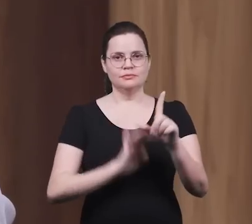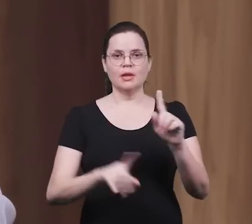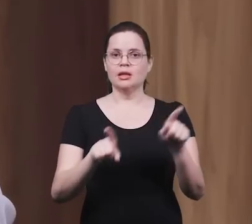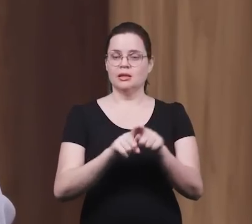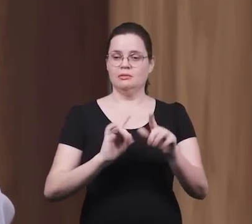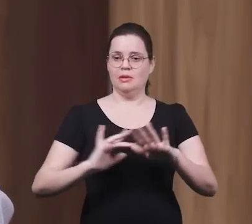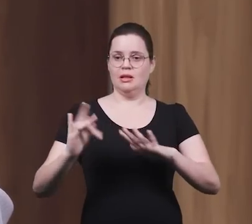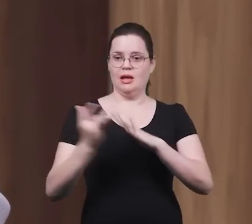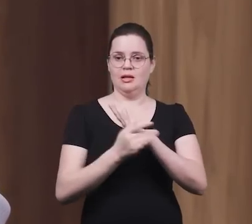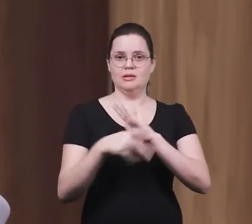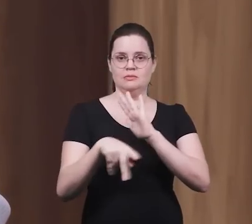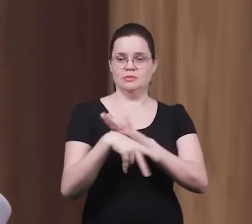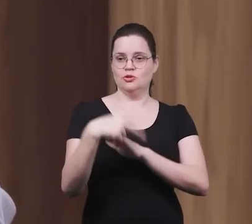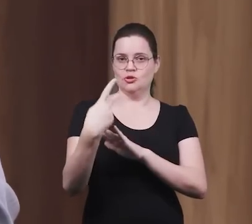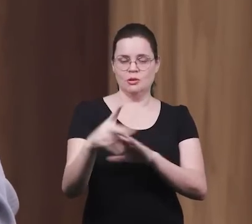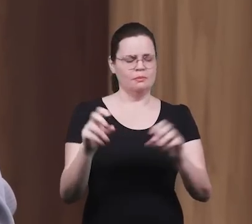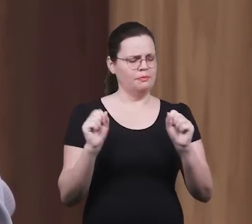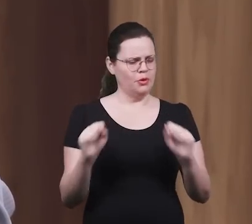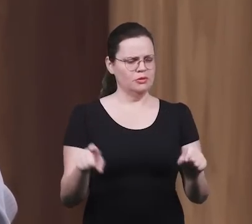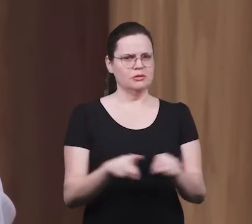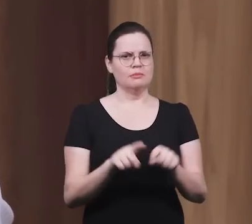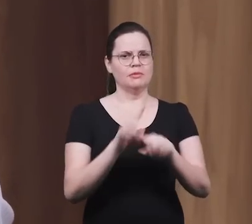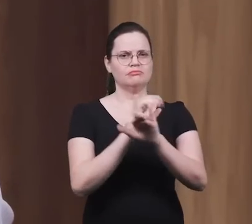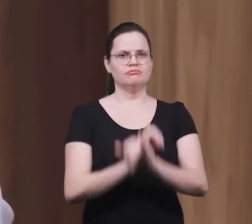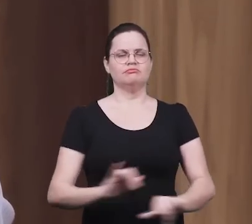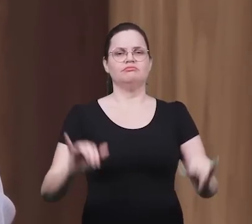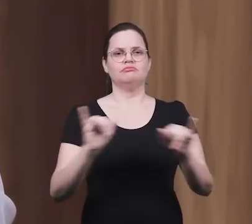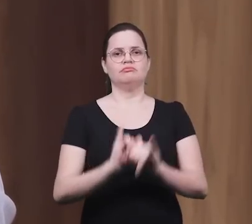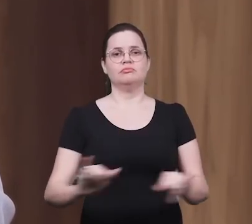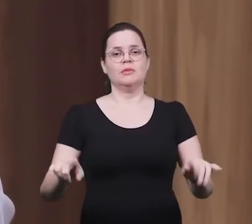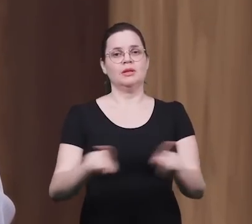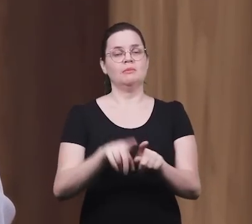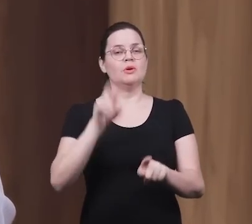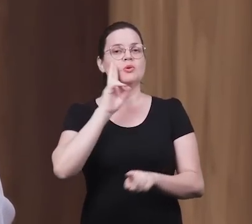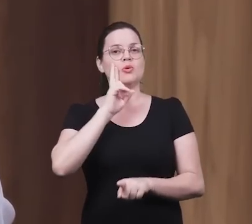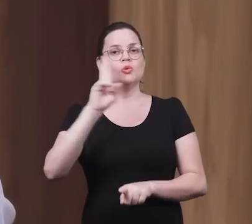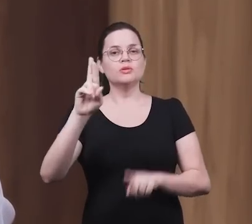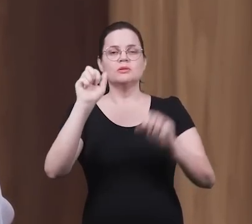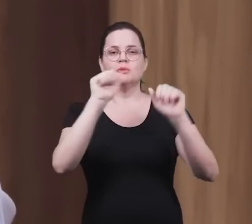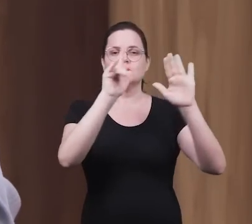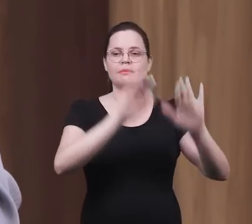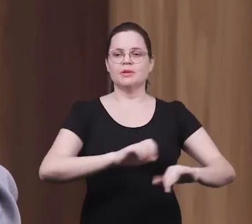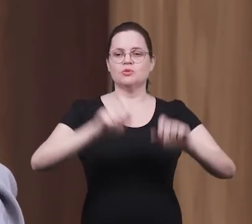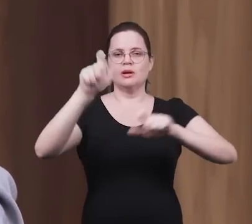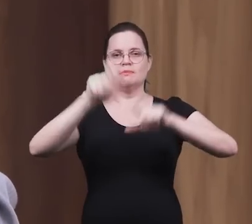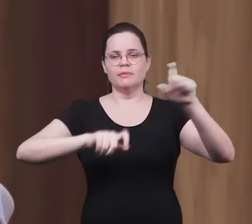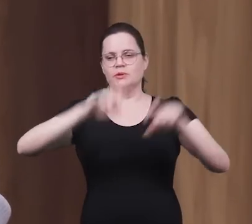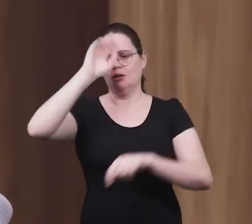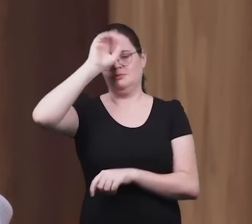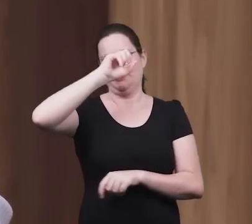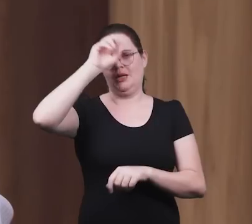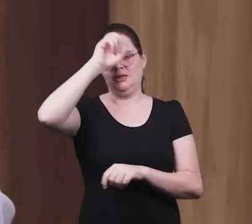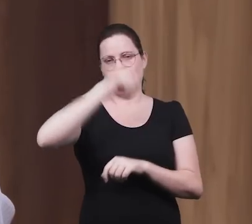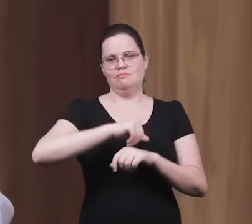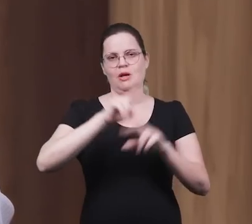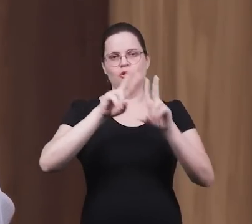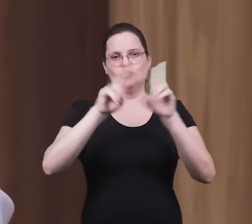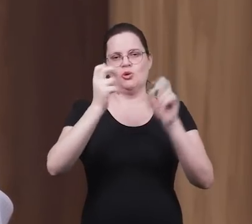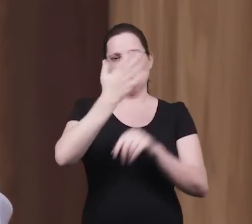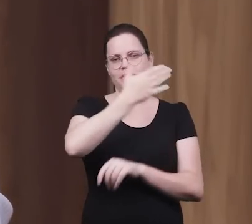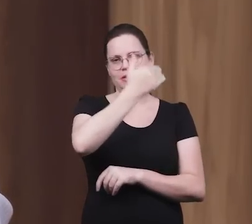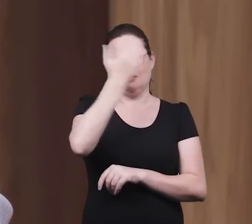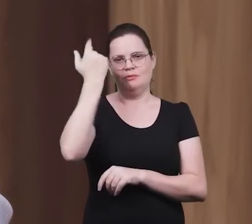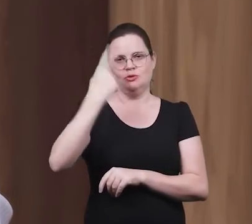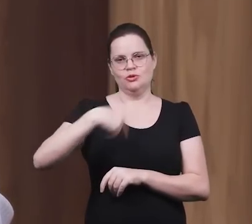no perfil das suas redes sociais. Nos ajude a divulgar para que o Senhor também possa alcançar muitas outras vidas com todo